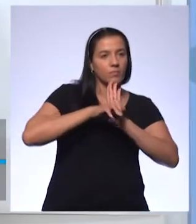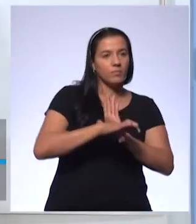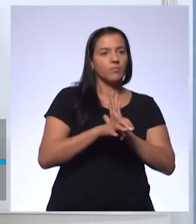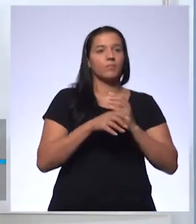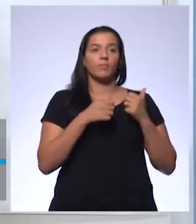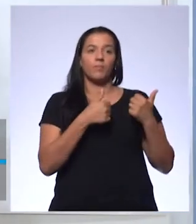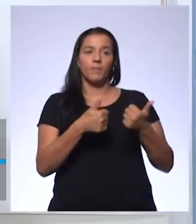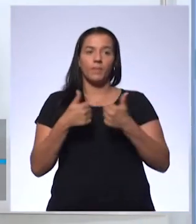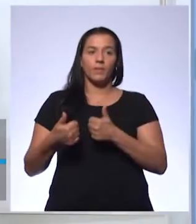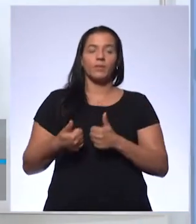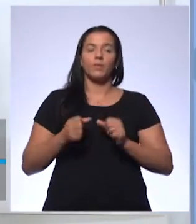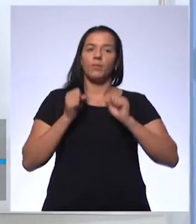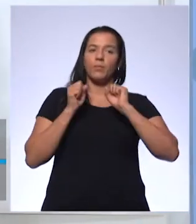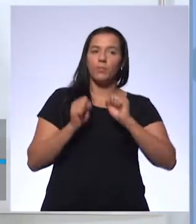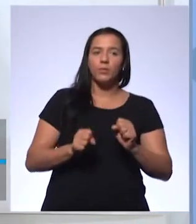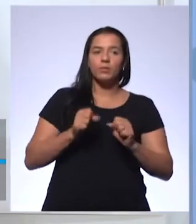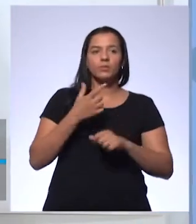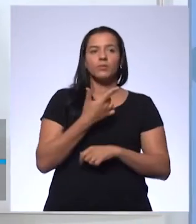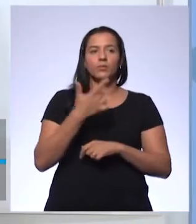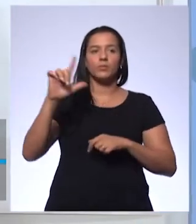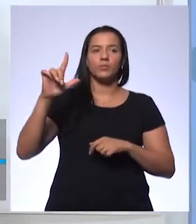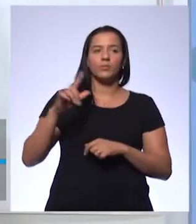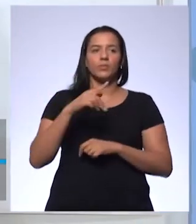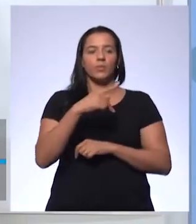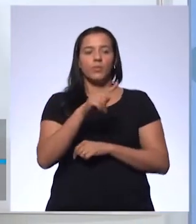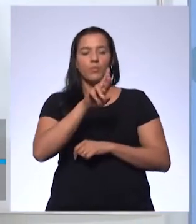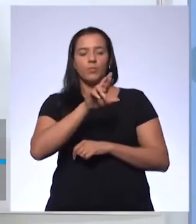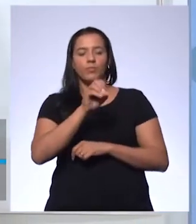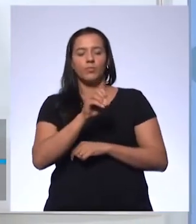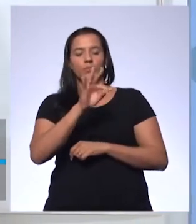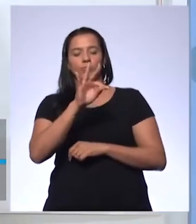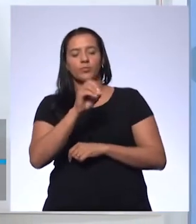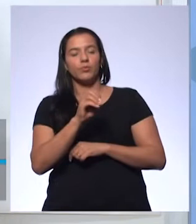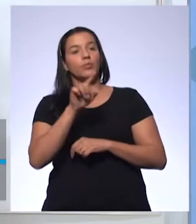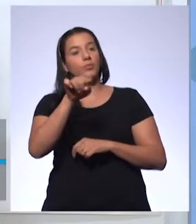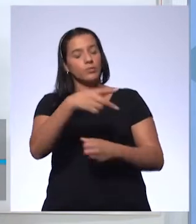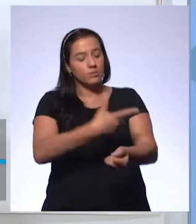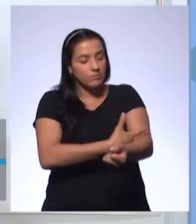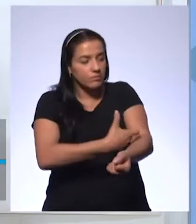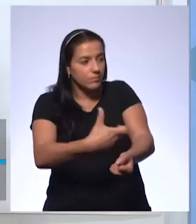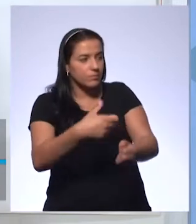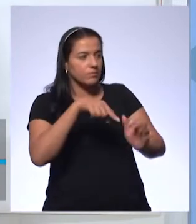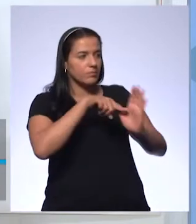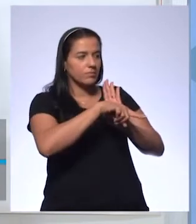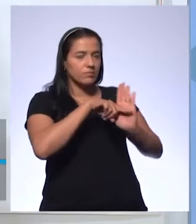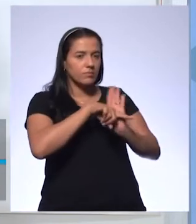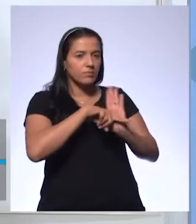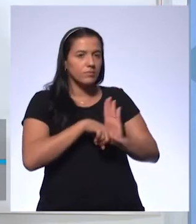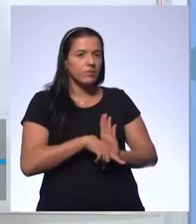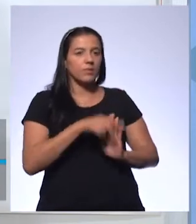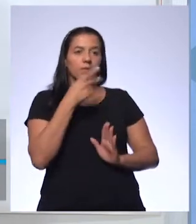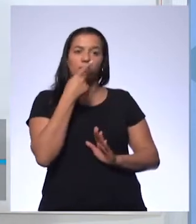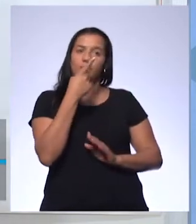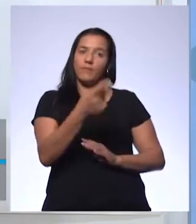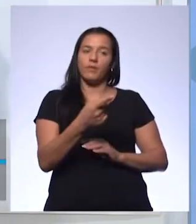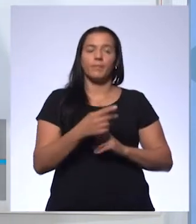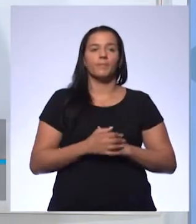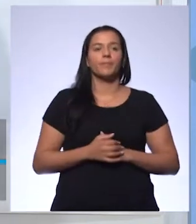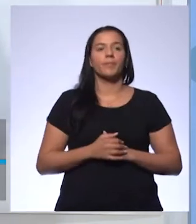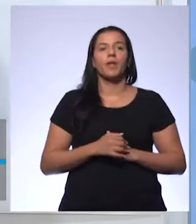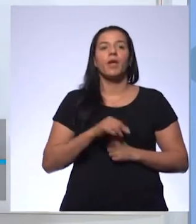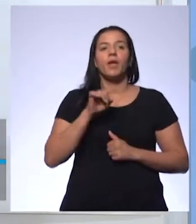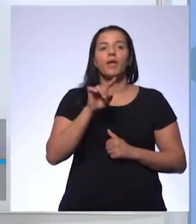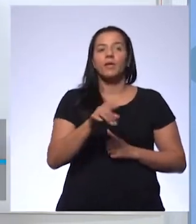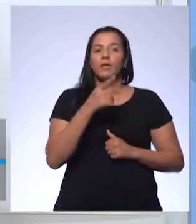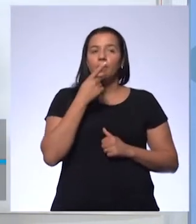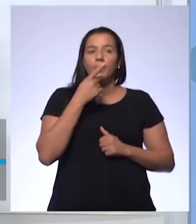bom? Pode até ser um protozoário. Por isso que você tem que fazer exames. É o exame que vai determinar. Aí, por exemplo, o médico pede